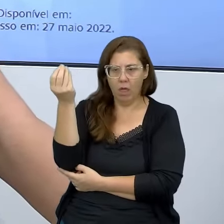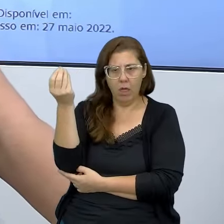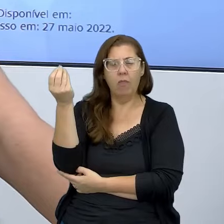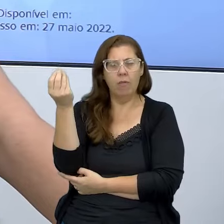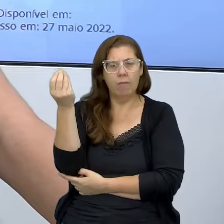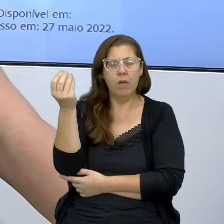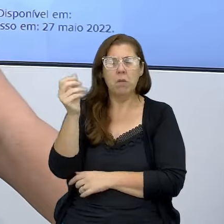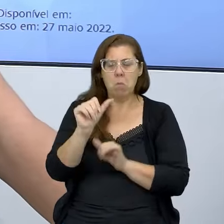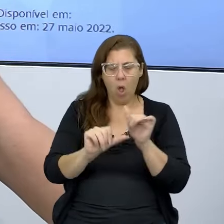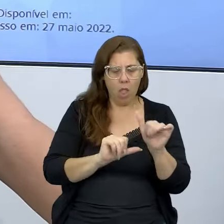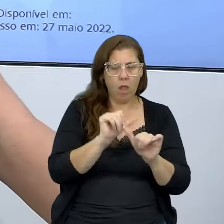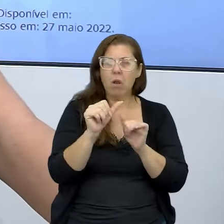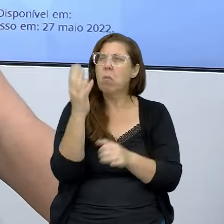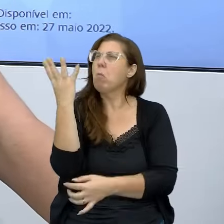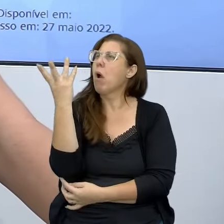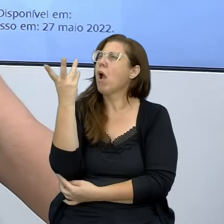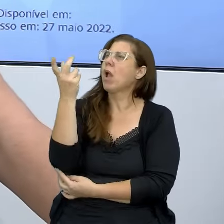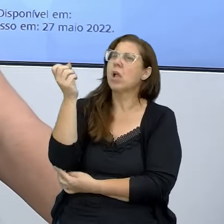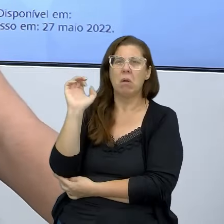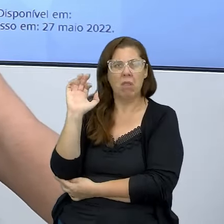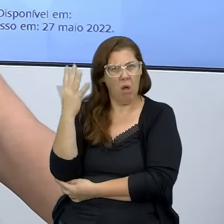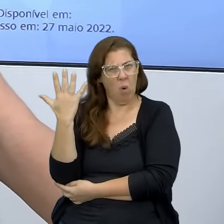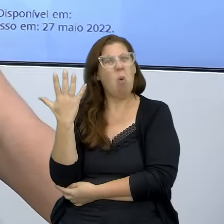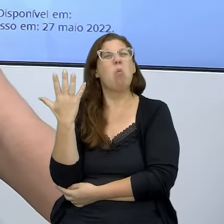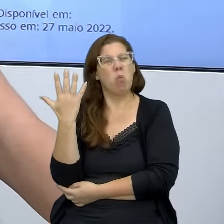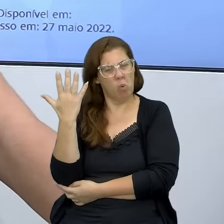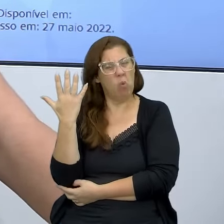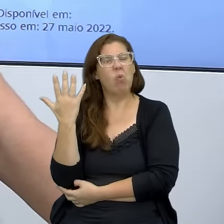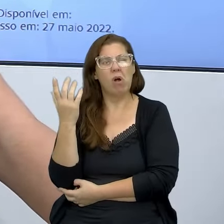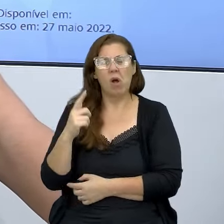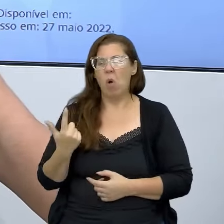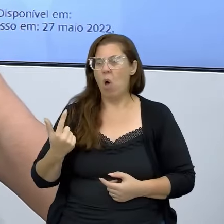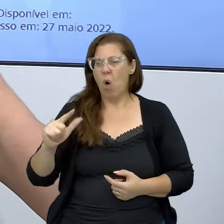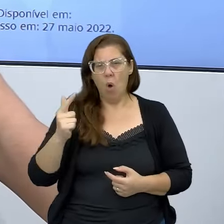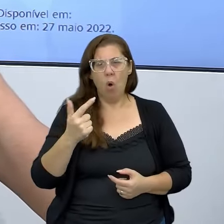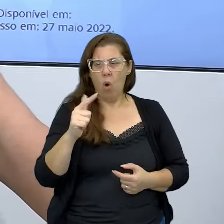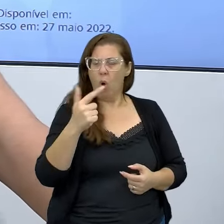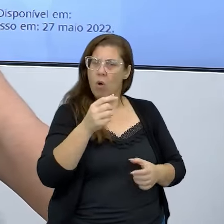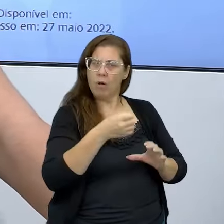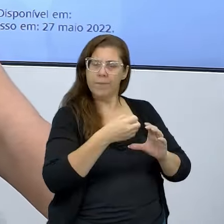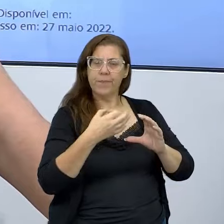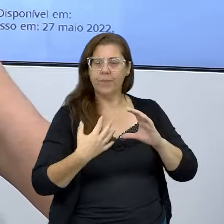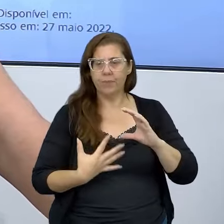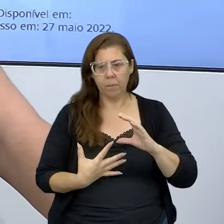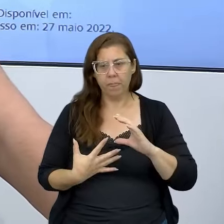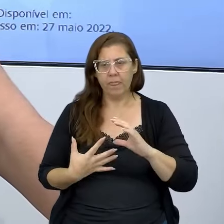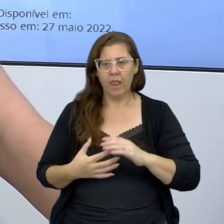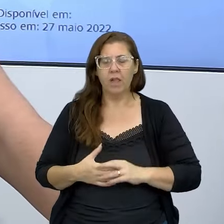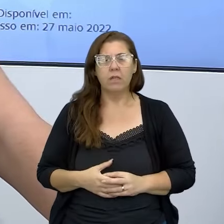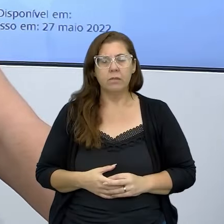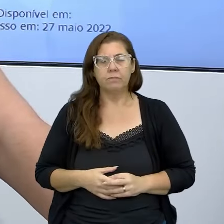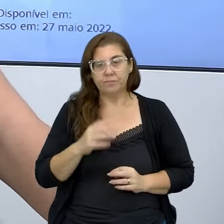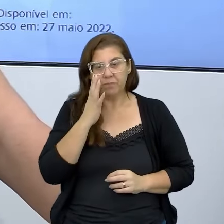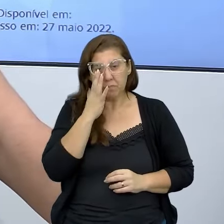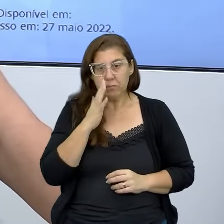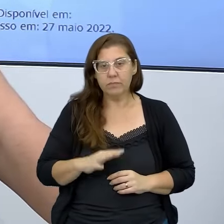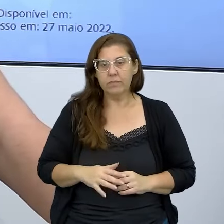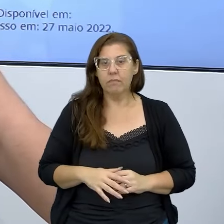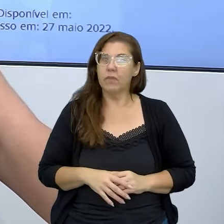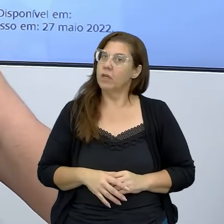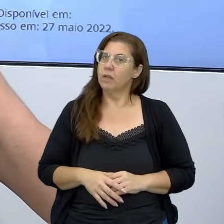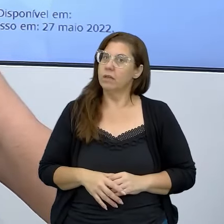essas mudanças climáticas da maneira com que estão ocorrendo, enfim, outros aspectos de desastres naturais, muitos deles têm uma